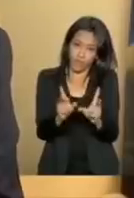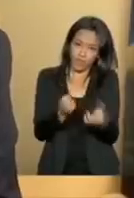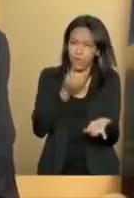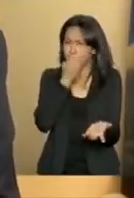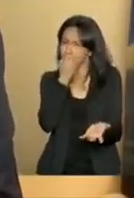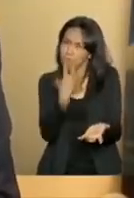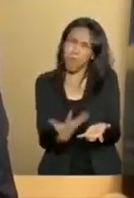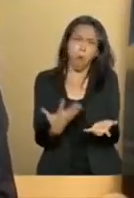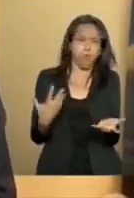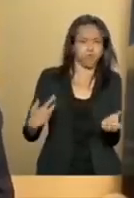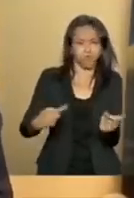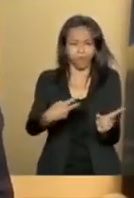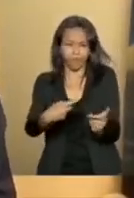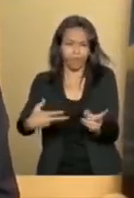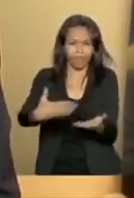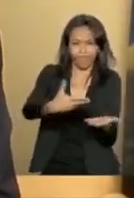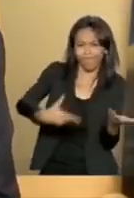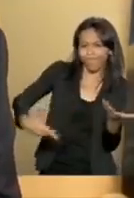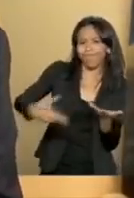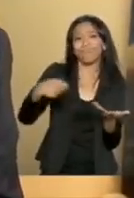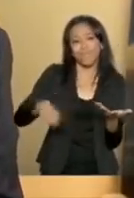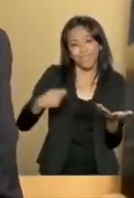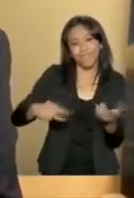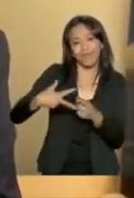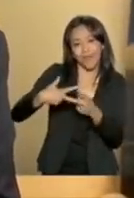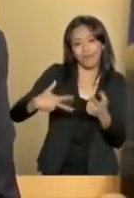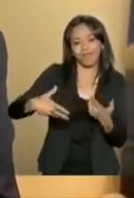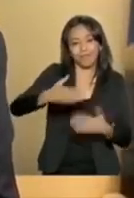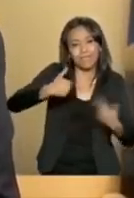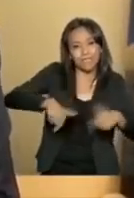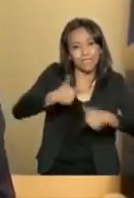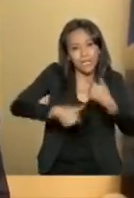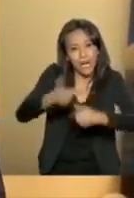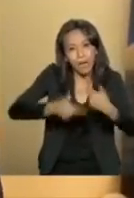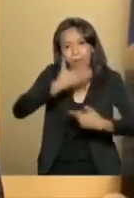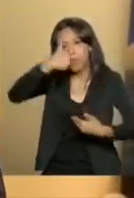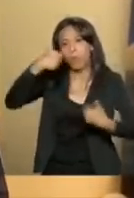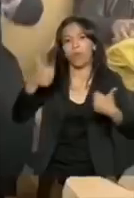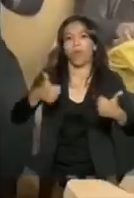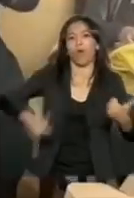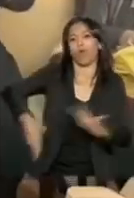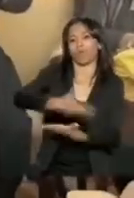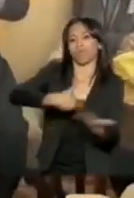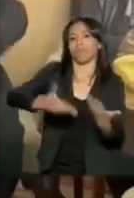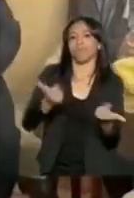como deveria ser. E nós temos que trabalhar para que seja o melhor possível.